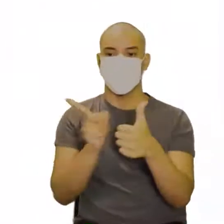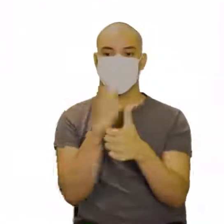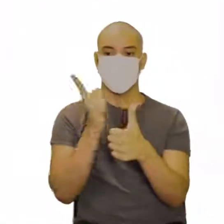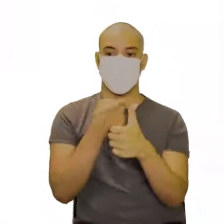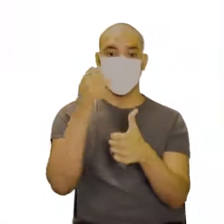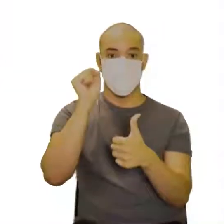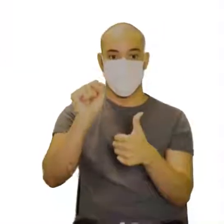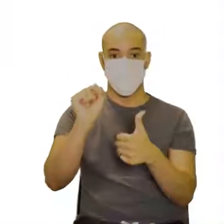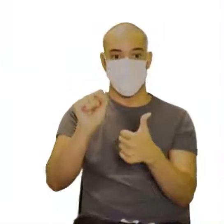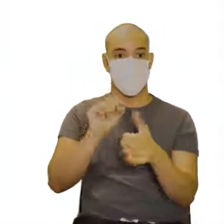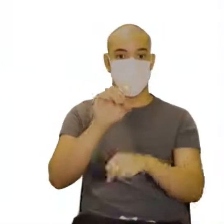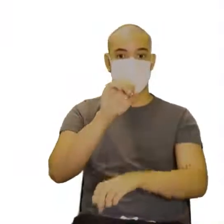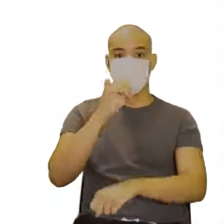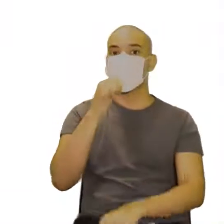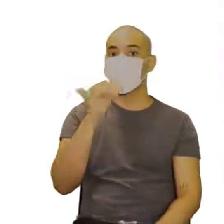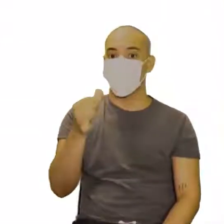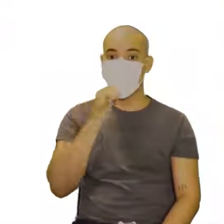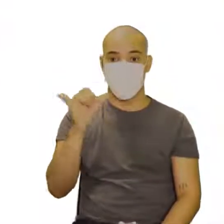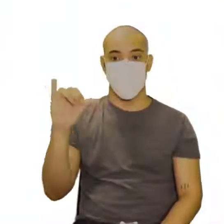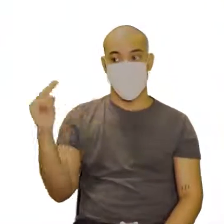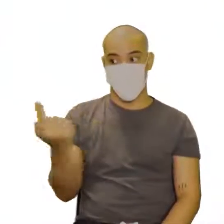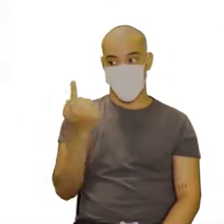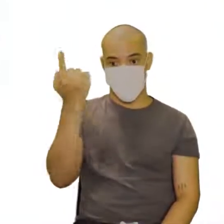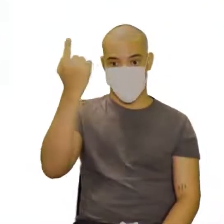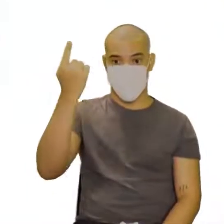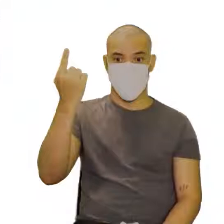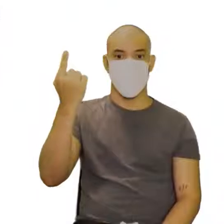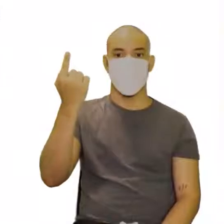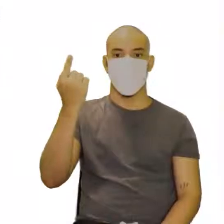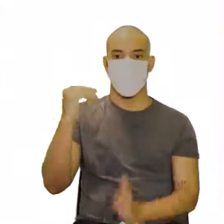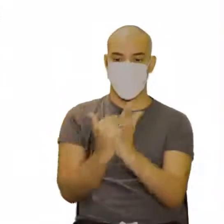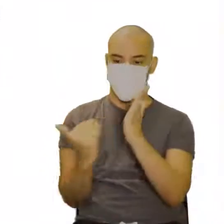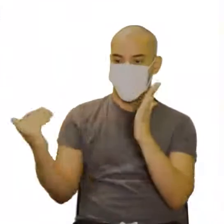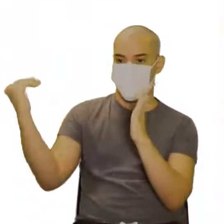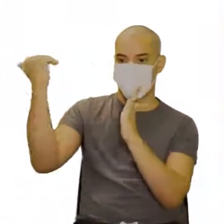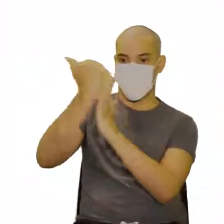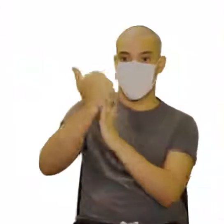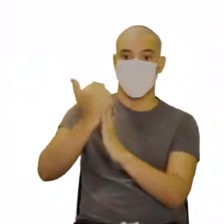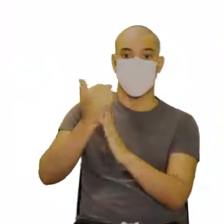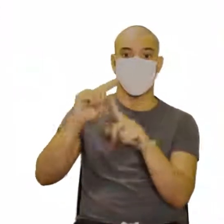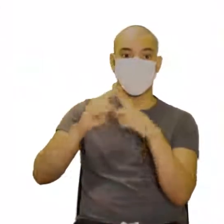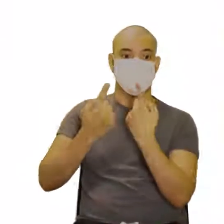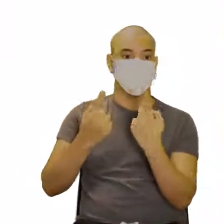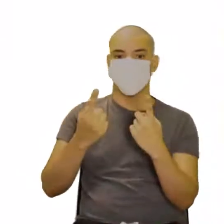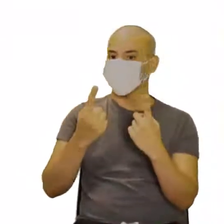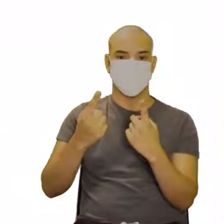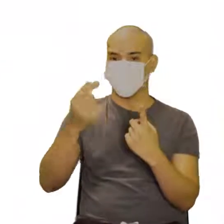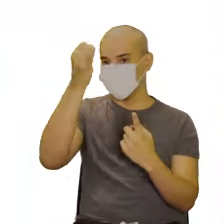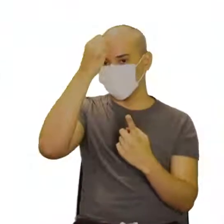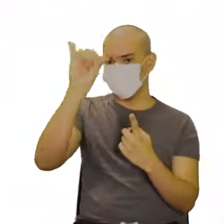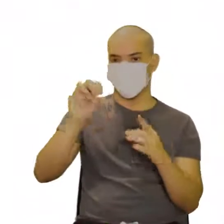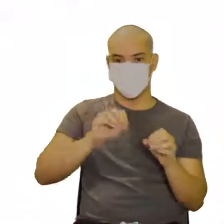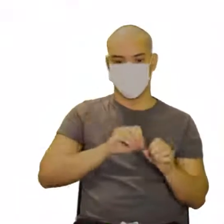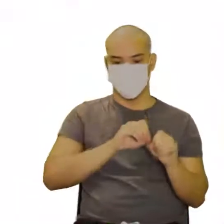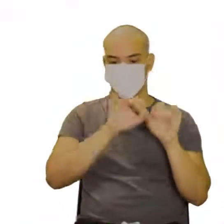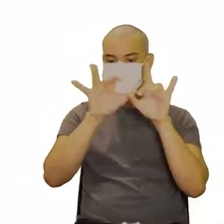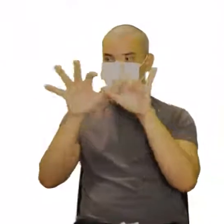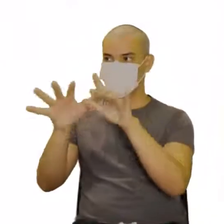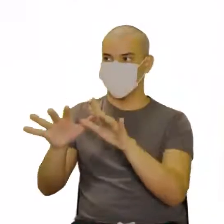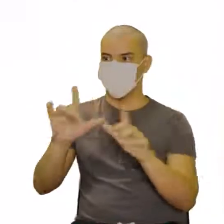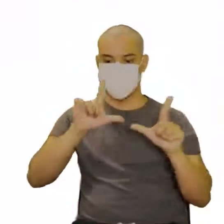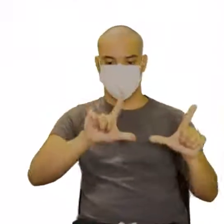porque pode-se aplicar uma voltagem alta nos seus terminais, sem que as cargas migrem de uma placa para outra.